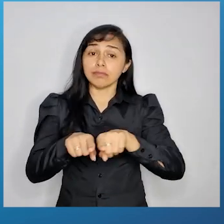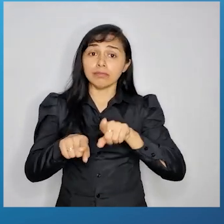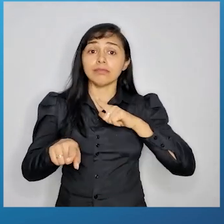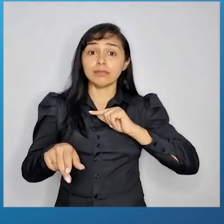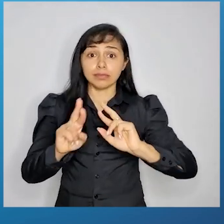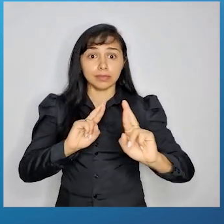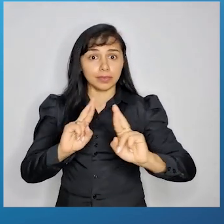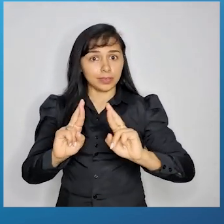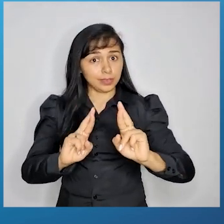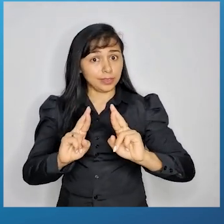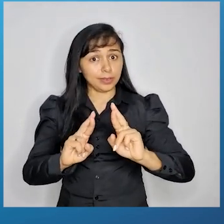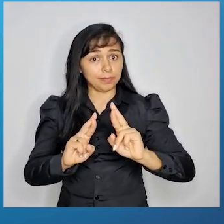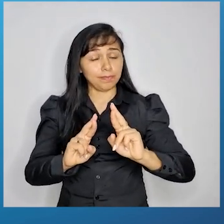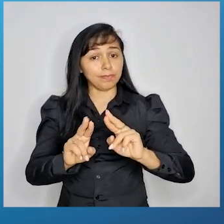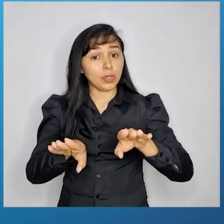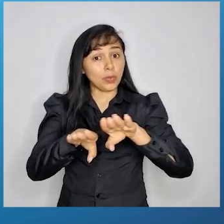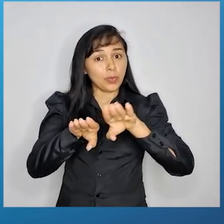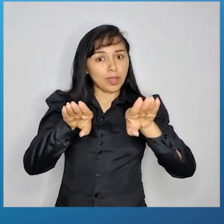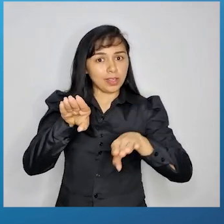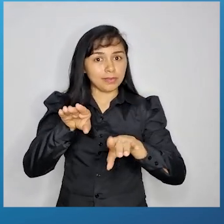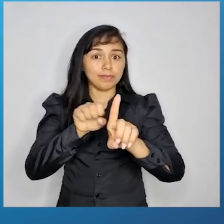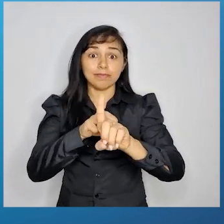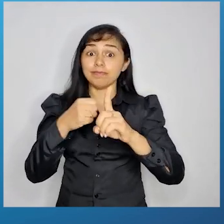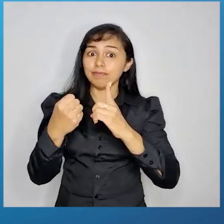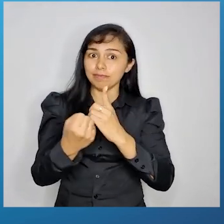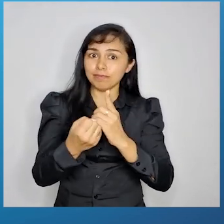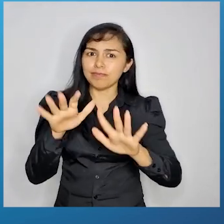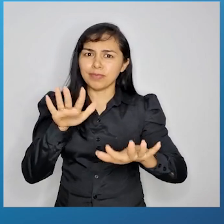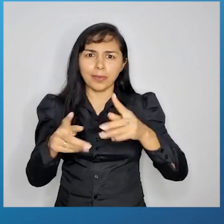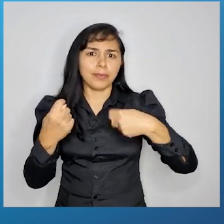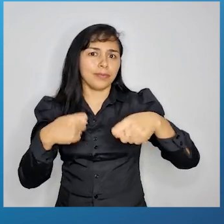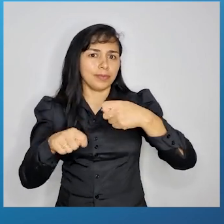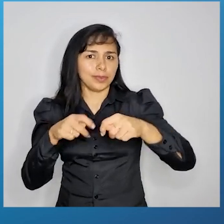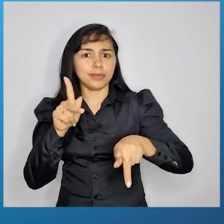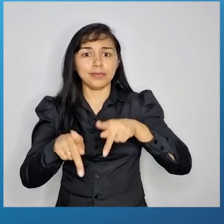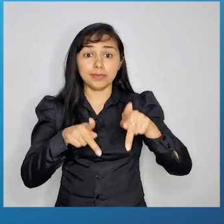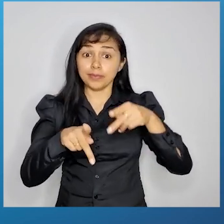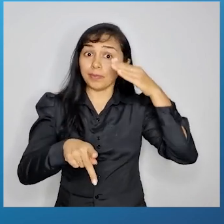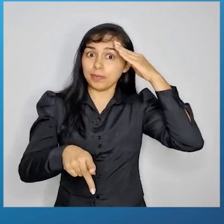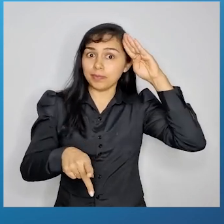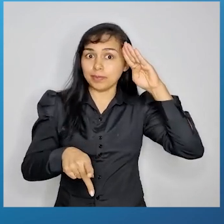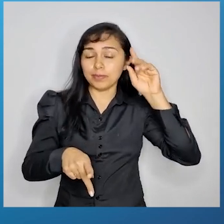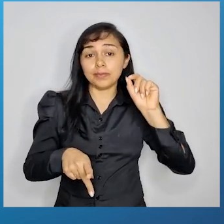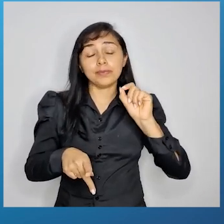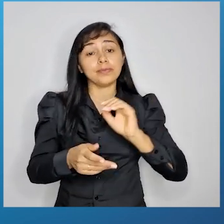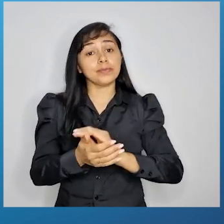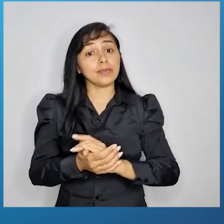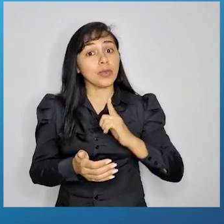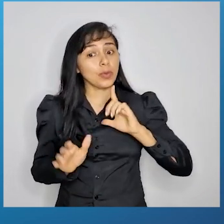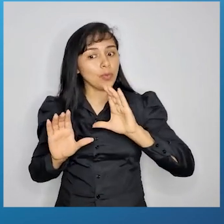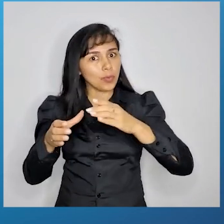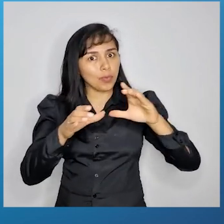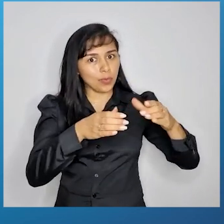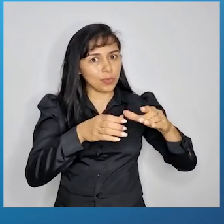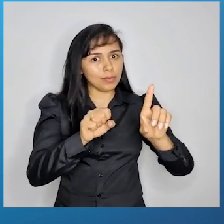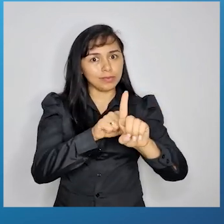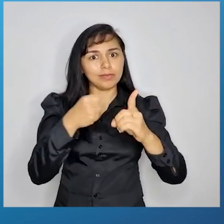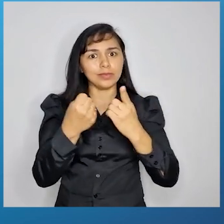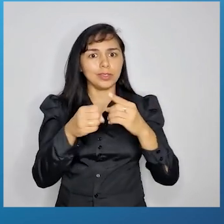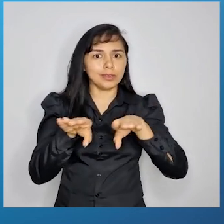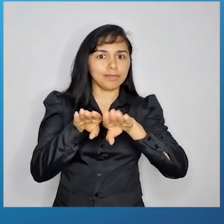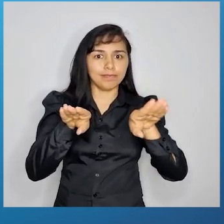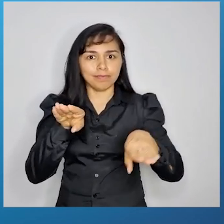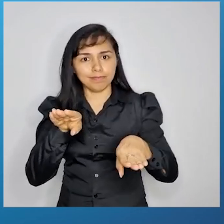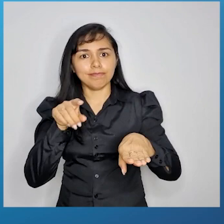atribuído também à melhora do poder aquisitivo da população, principalmente entre as classes sociais